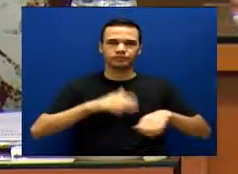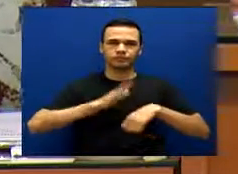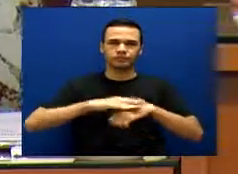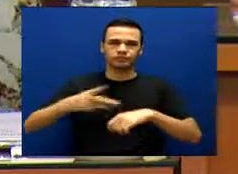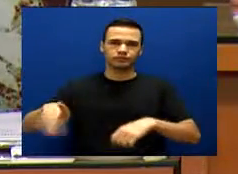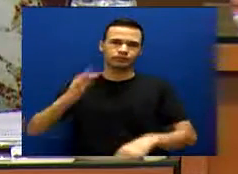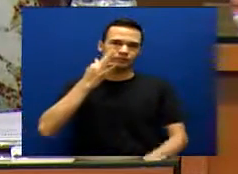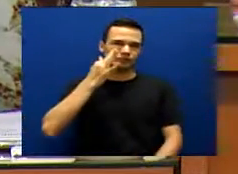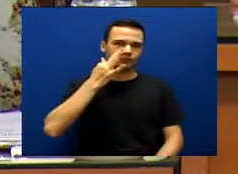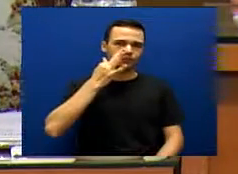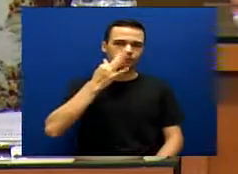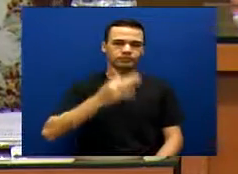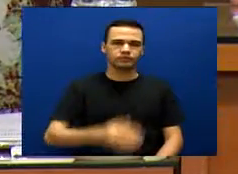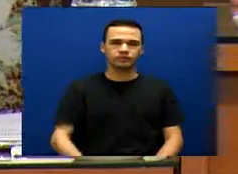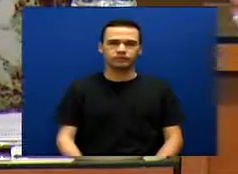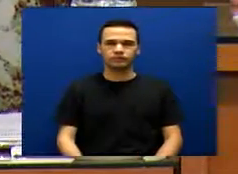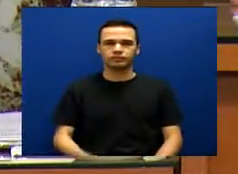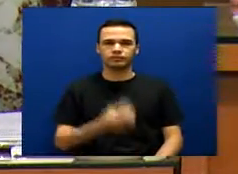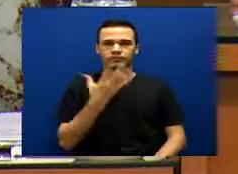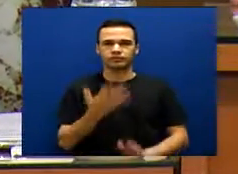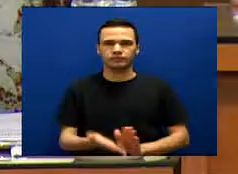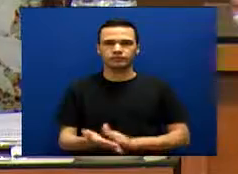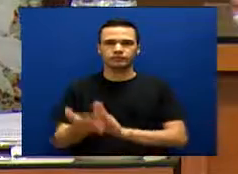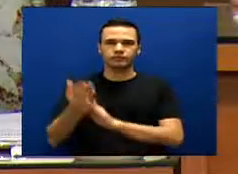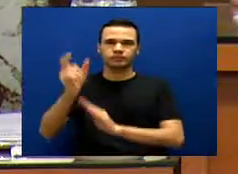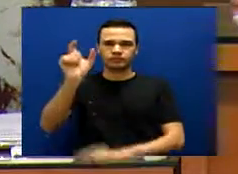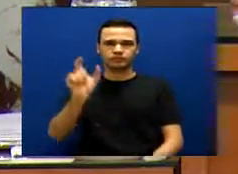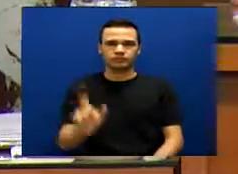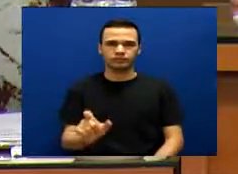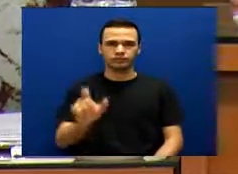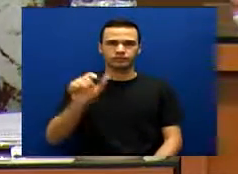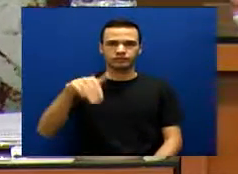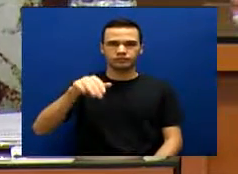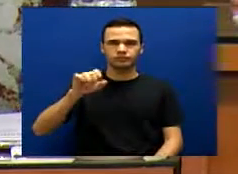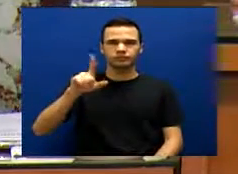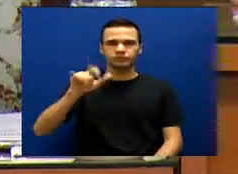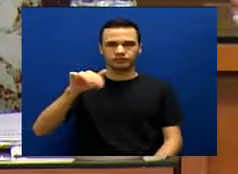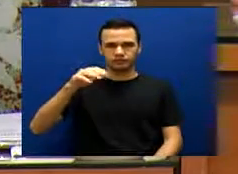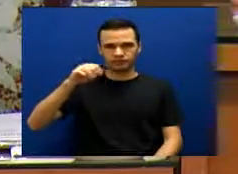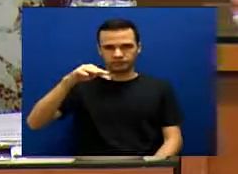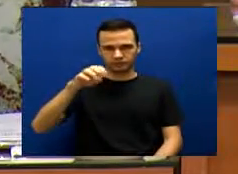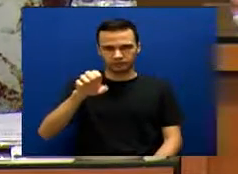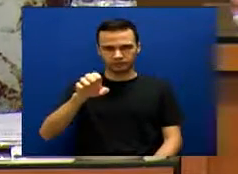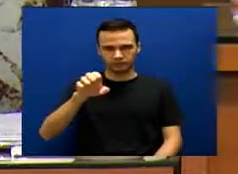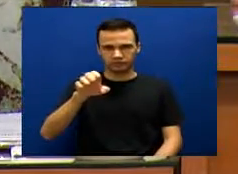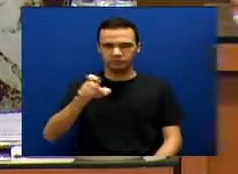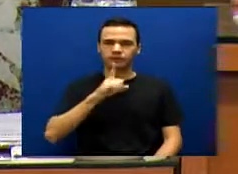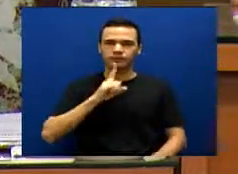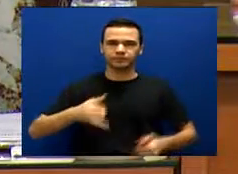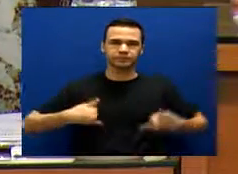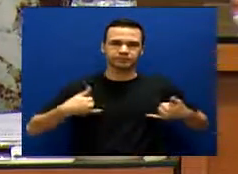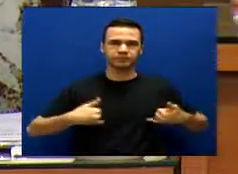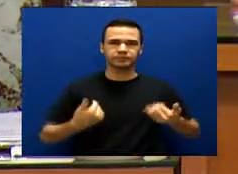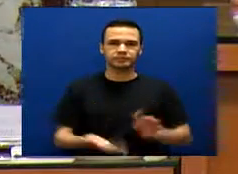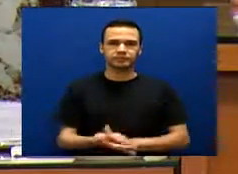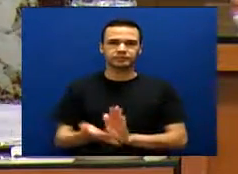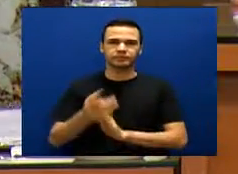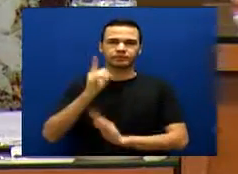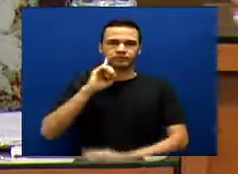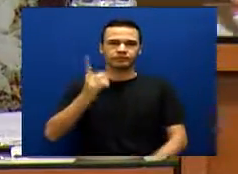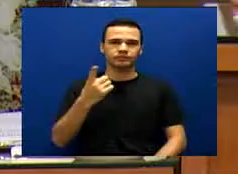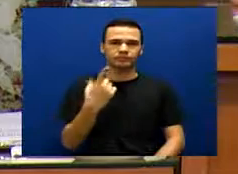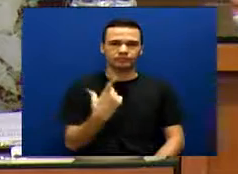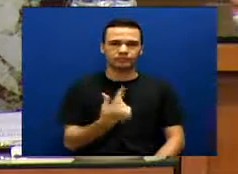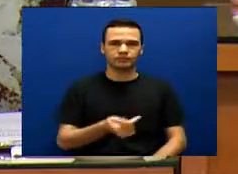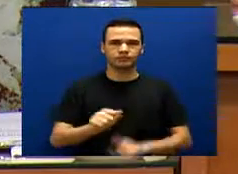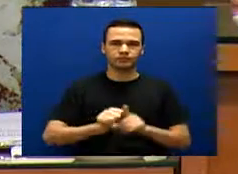Votos do vereador Fernando Dini. Votos e congratulações a Milene Góes, pela passagem da sua data natalícia, comemorada dia 27